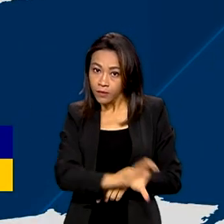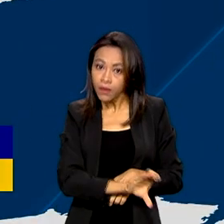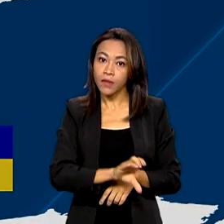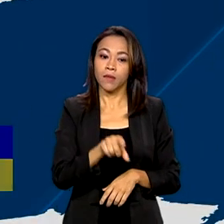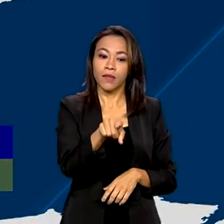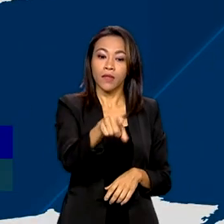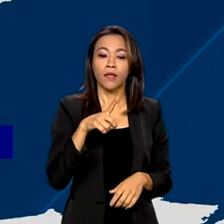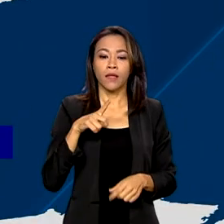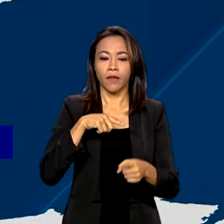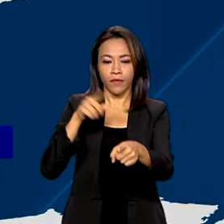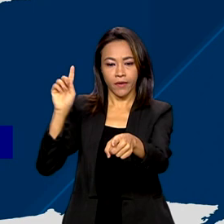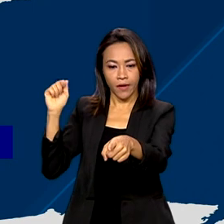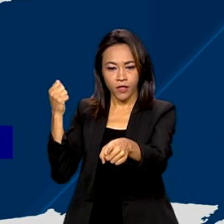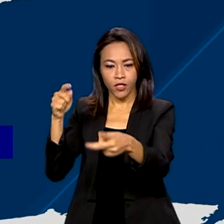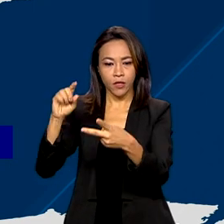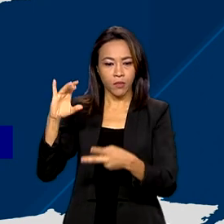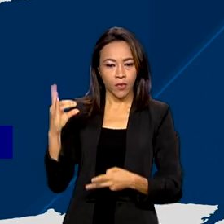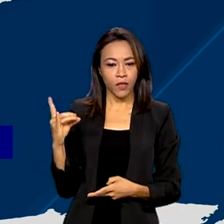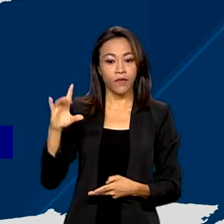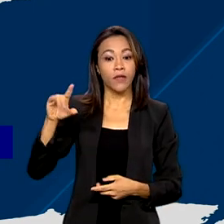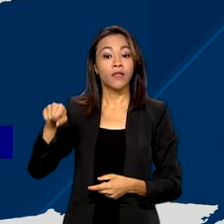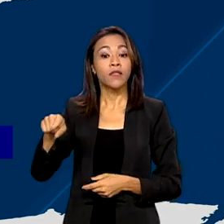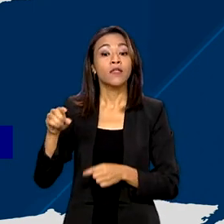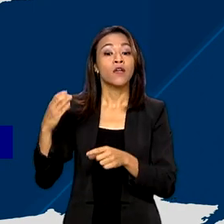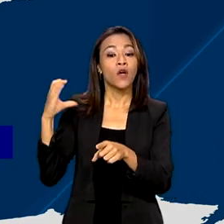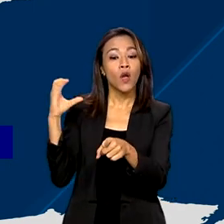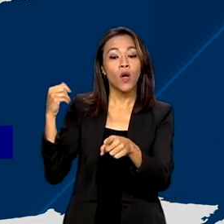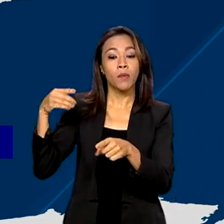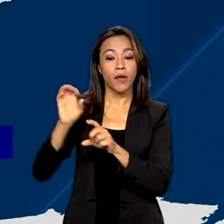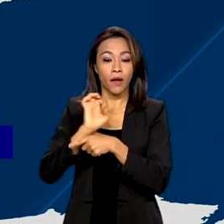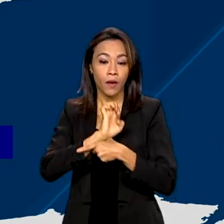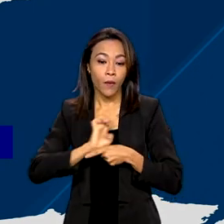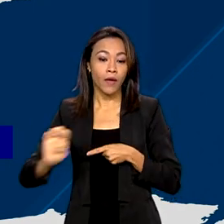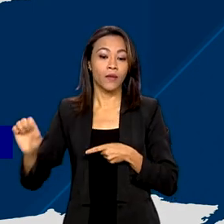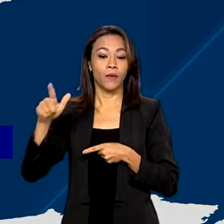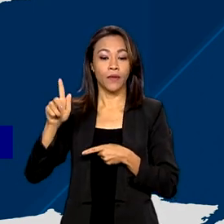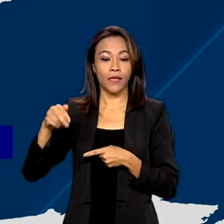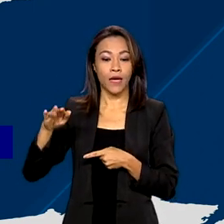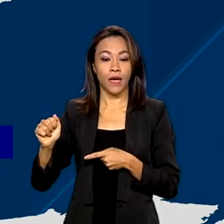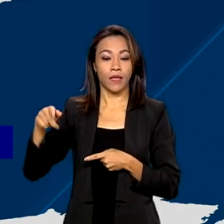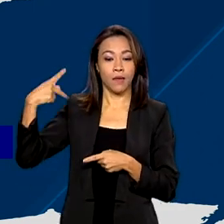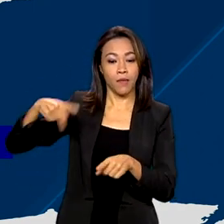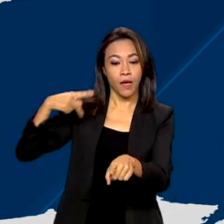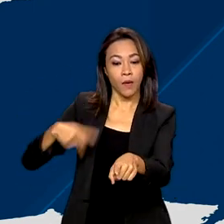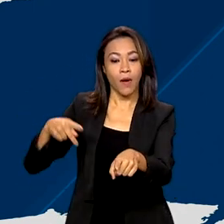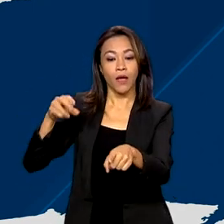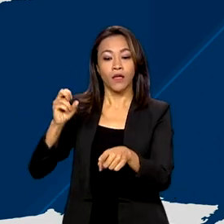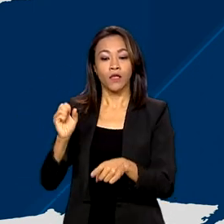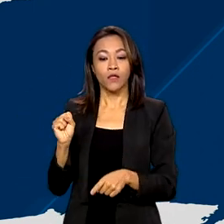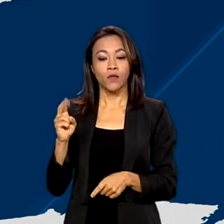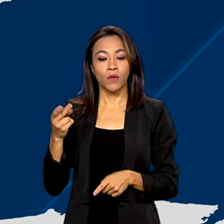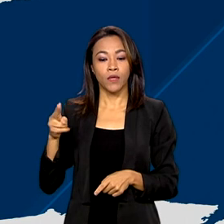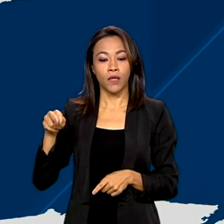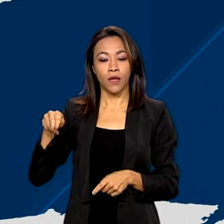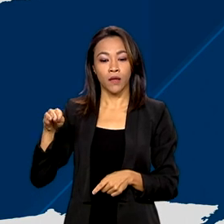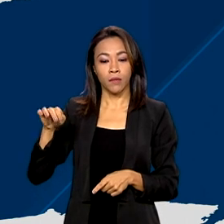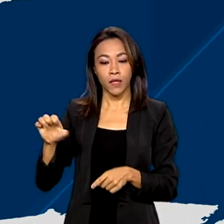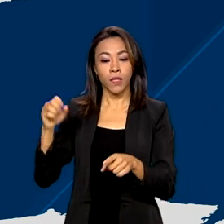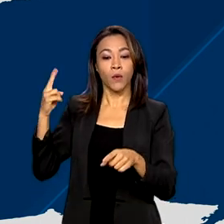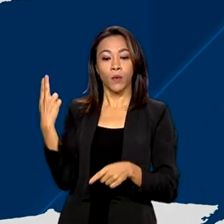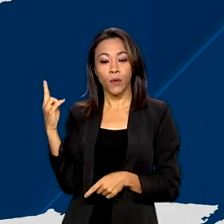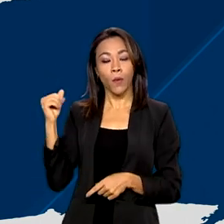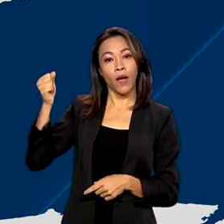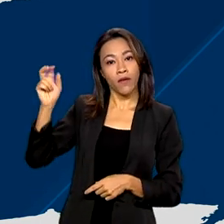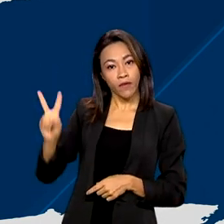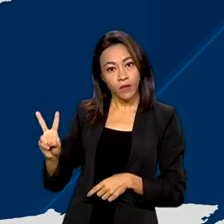presidentes de Argentina, Bolívia, Chile, Colômbia, Equador, Guiana, Paraguai, Suriname, Uruguai e